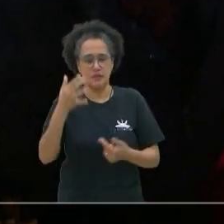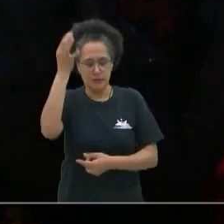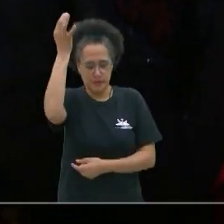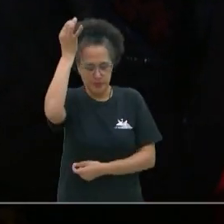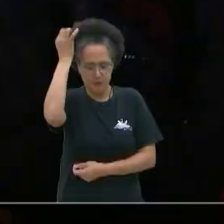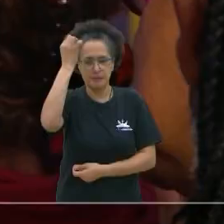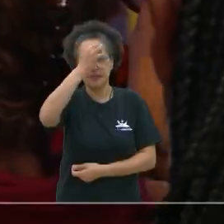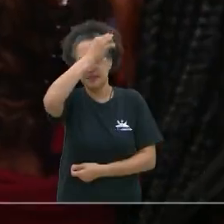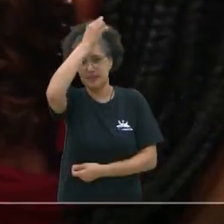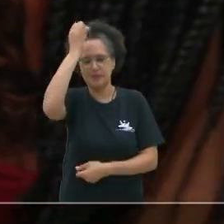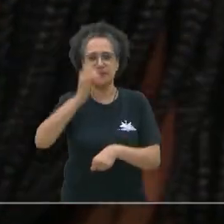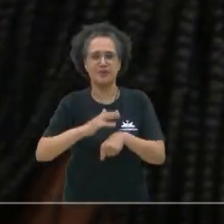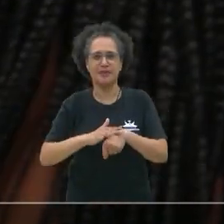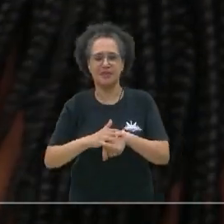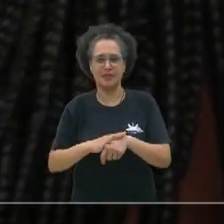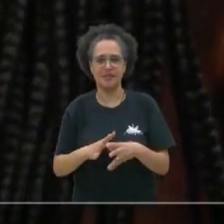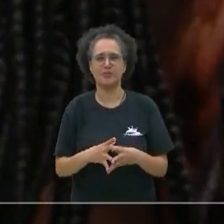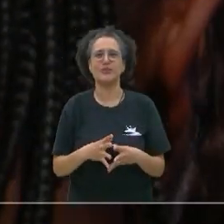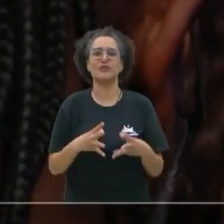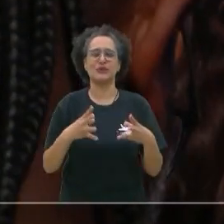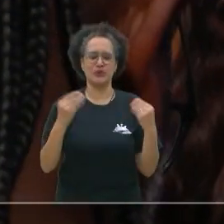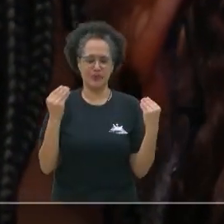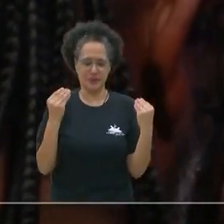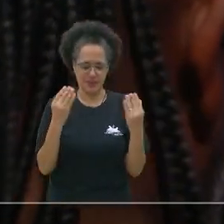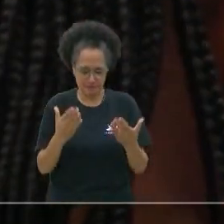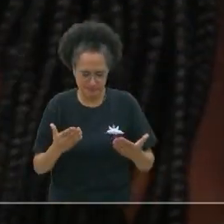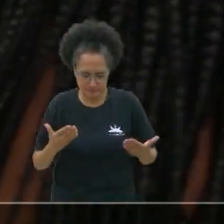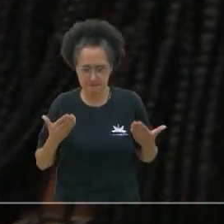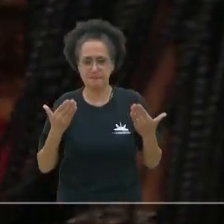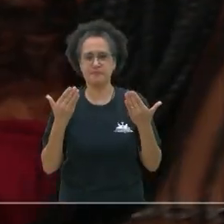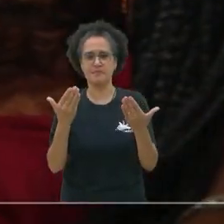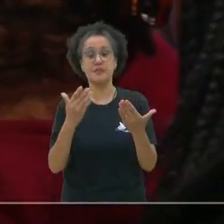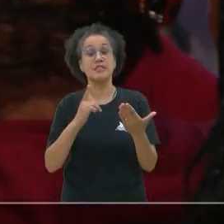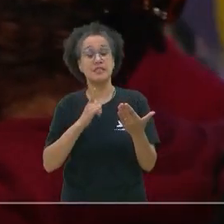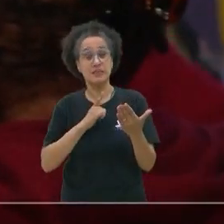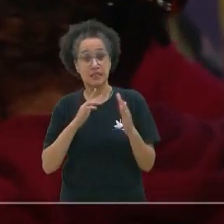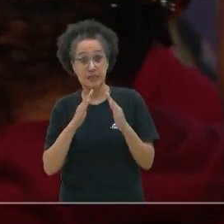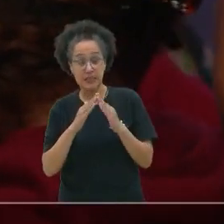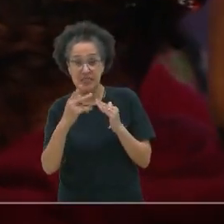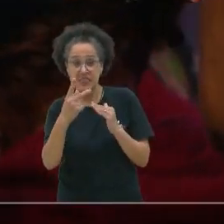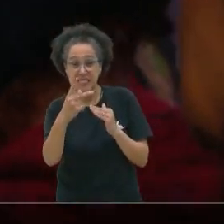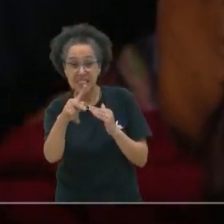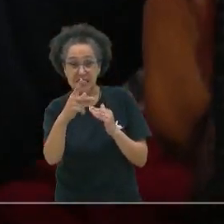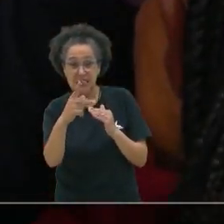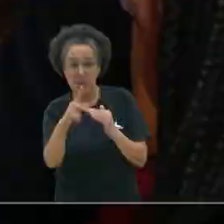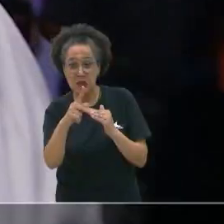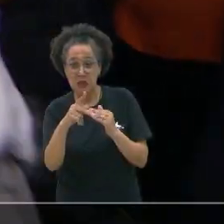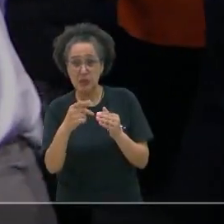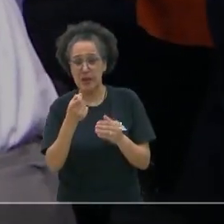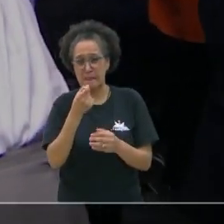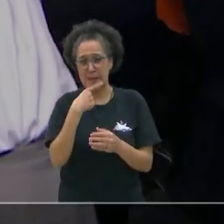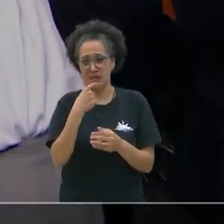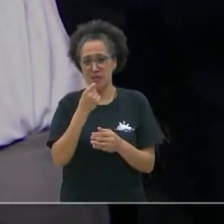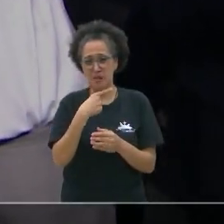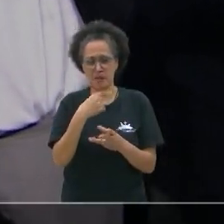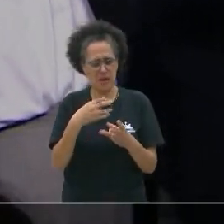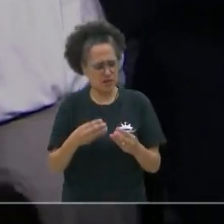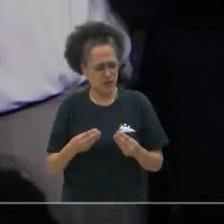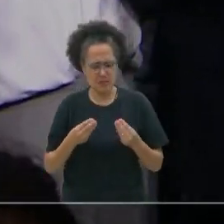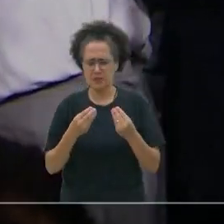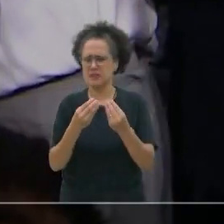Espírito Santo cura. Por isso entregue, se você tem aí na sua casa a cartela de remédio, seja o que